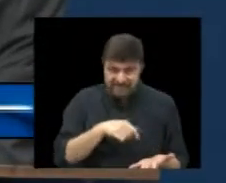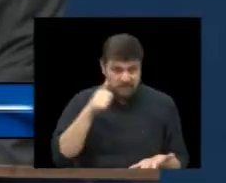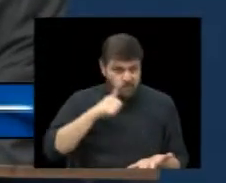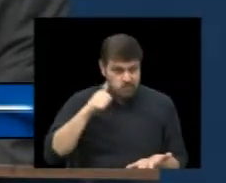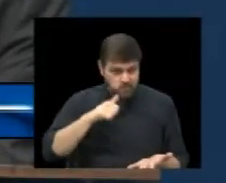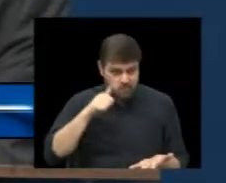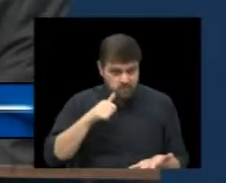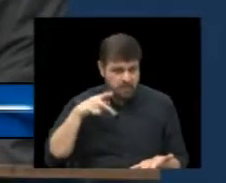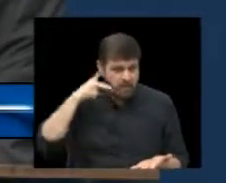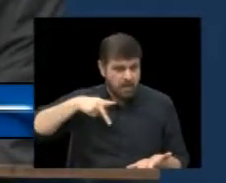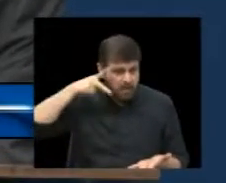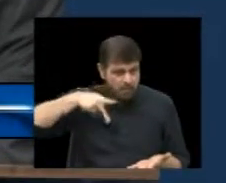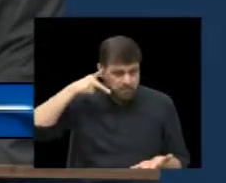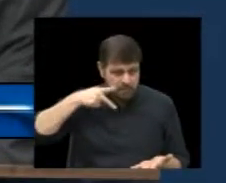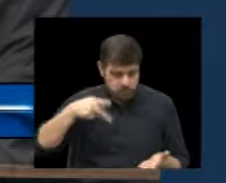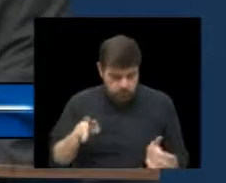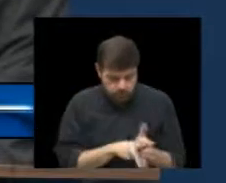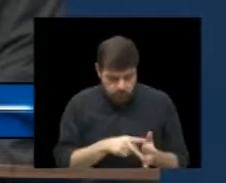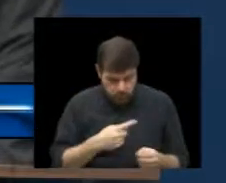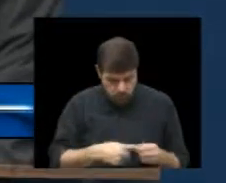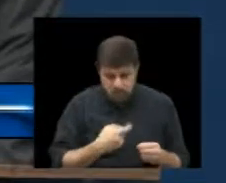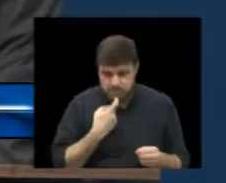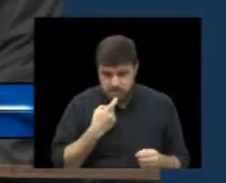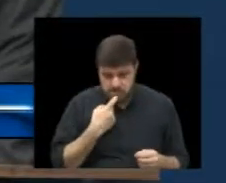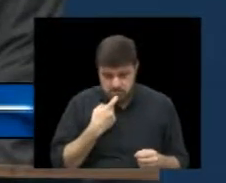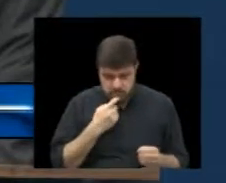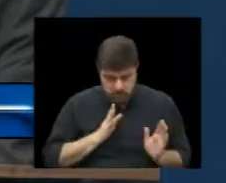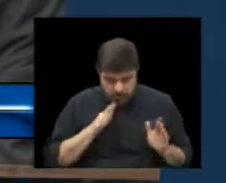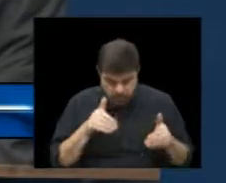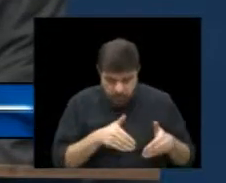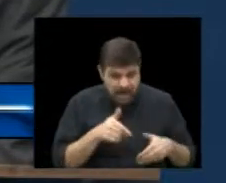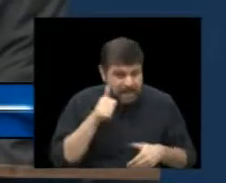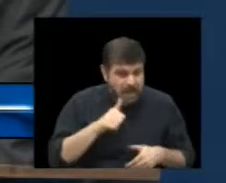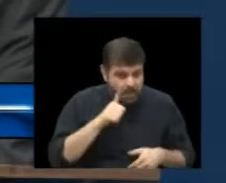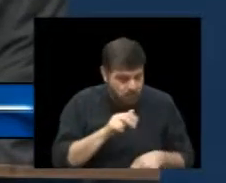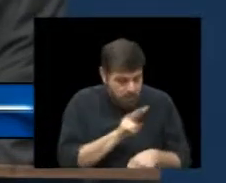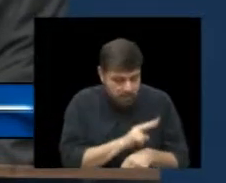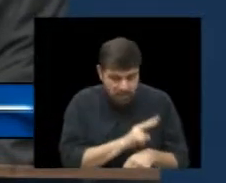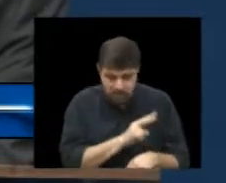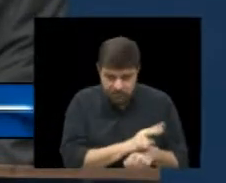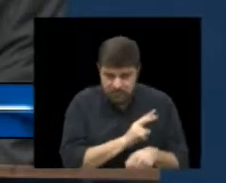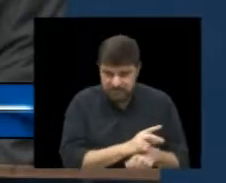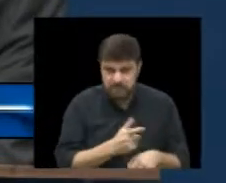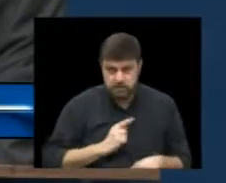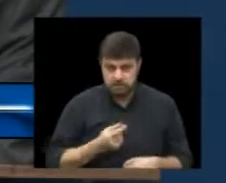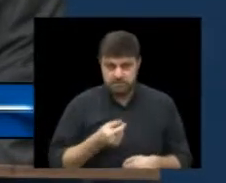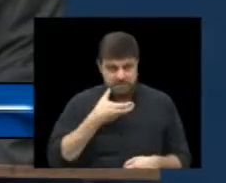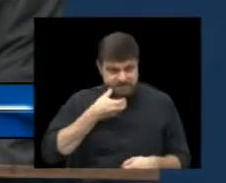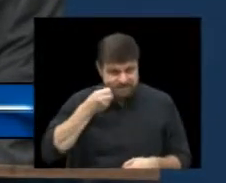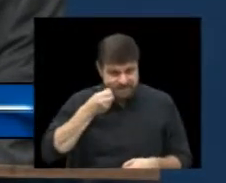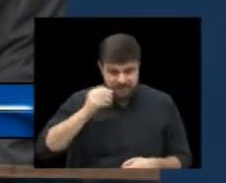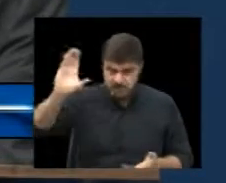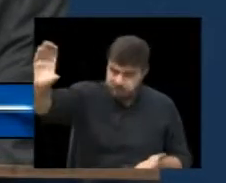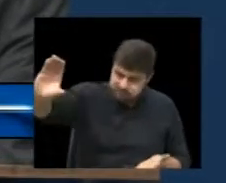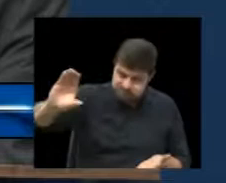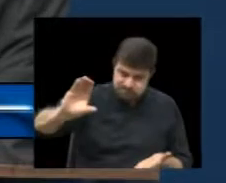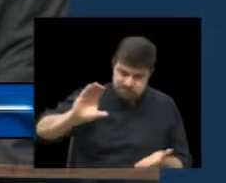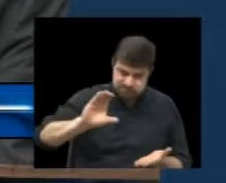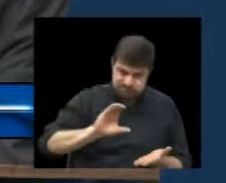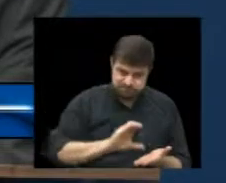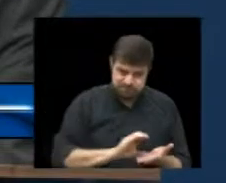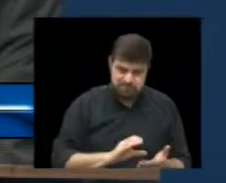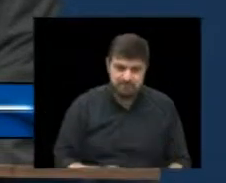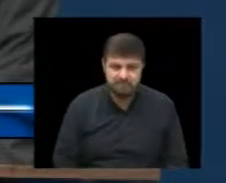informação sobre política pública municipal, em todas as áreas, na verdade, mas especialmente da saúde, né, no que diz respeito à